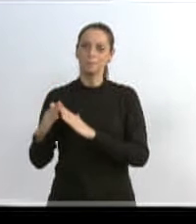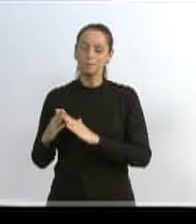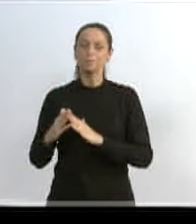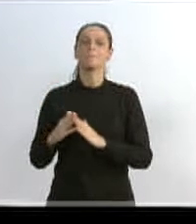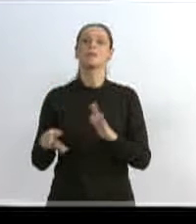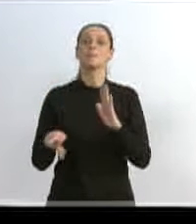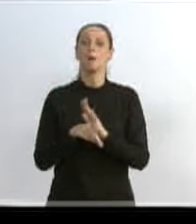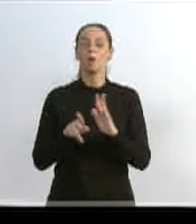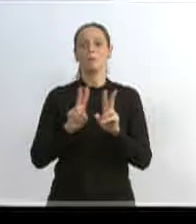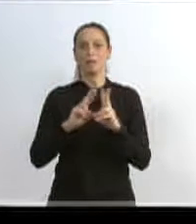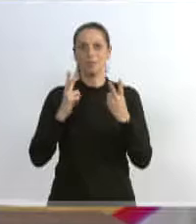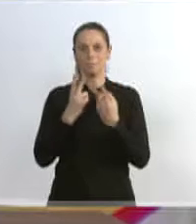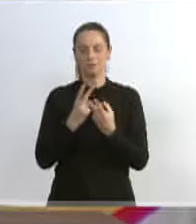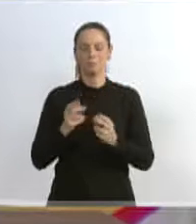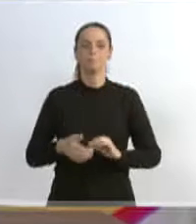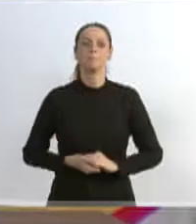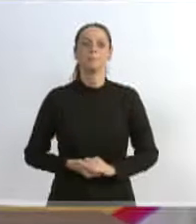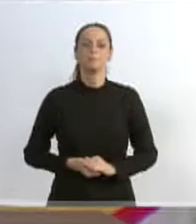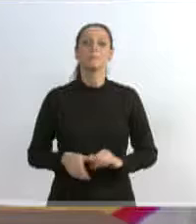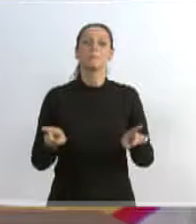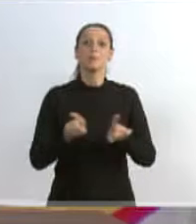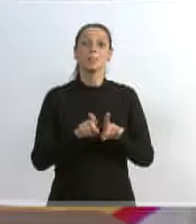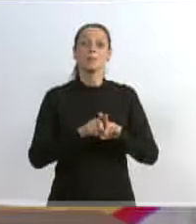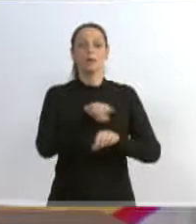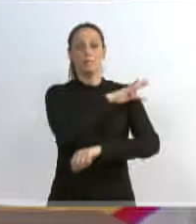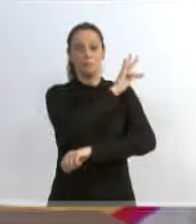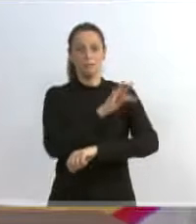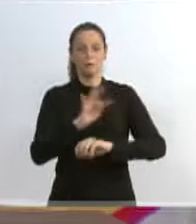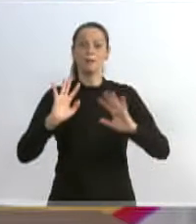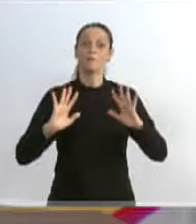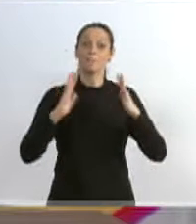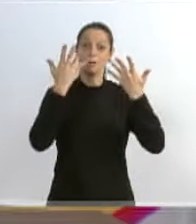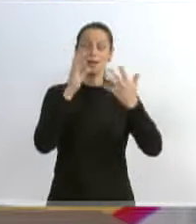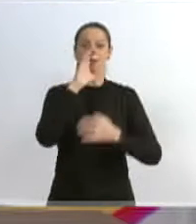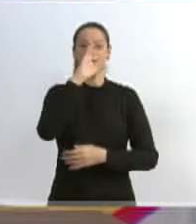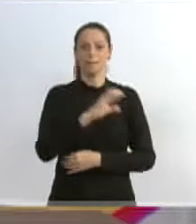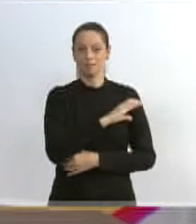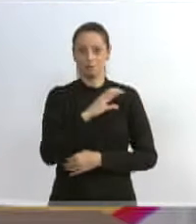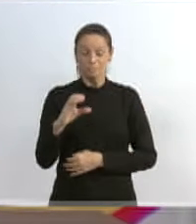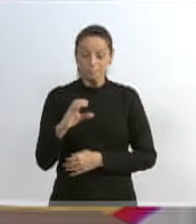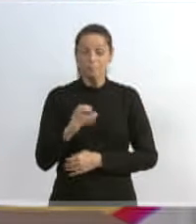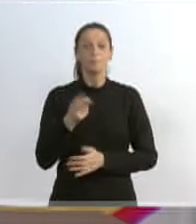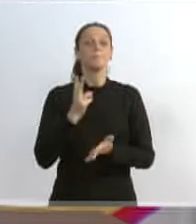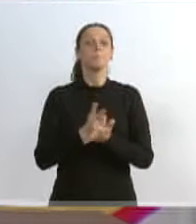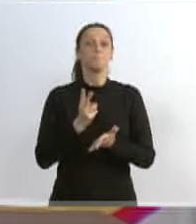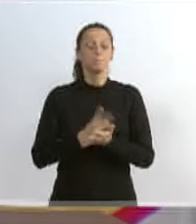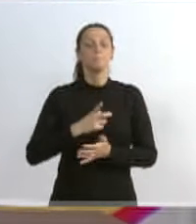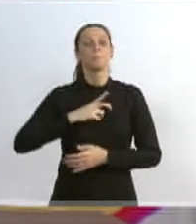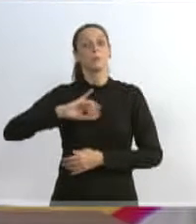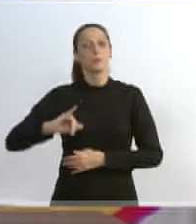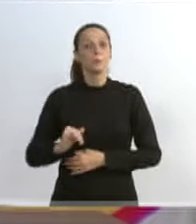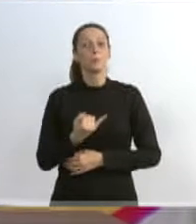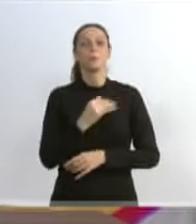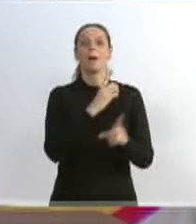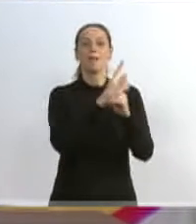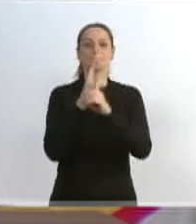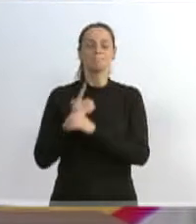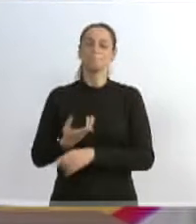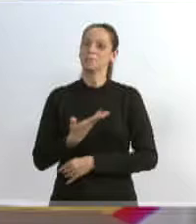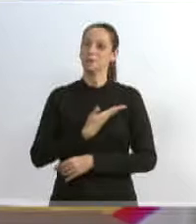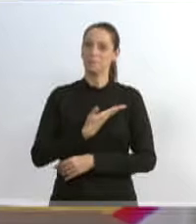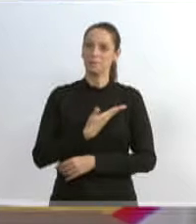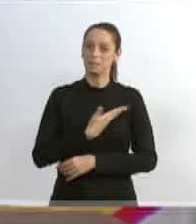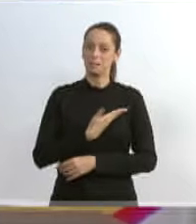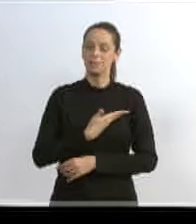e esteve também no tribess na festa da igreja são luiz gonzaga onde também sempre temos a oportunidade de reencontrar amigos por lá e